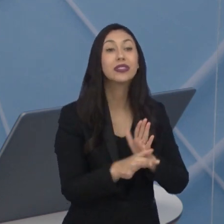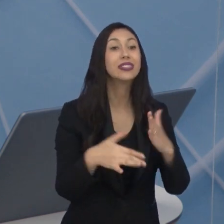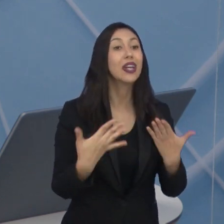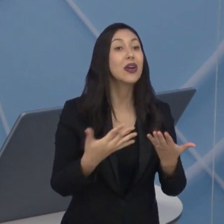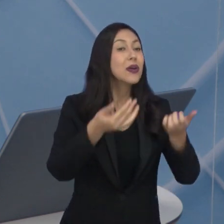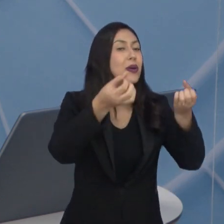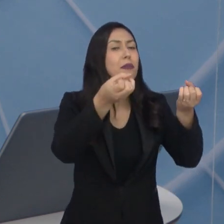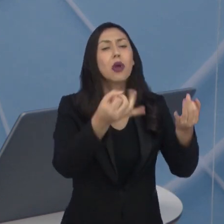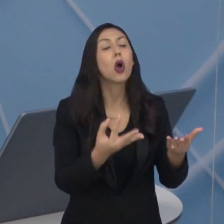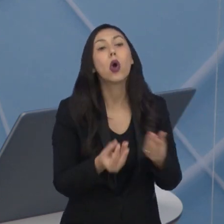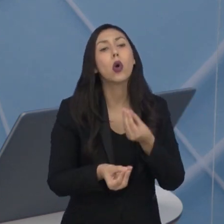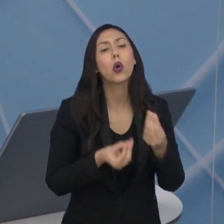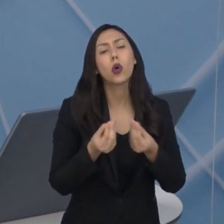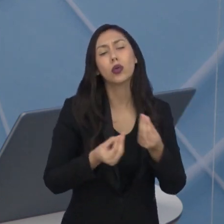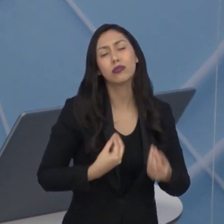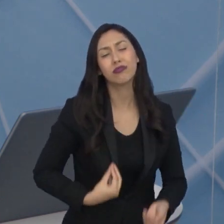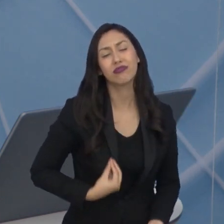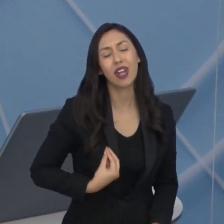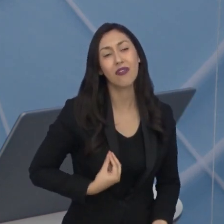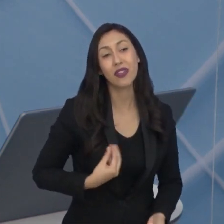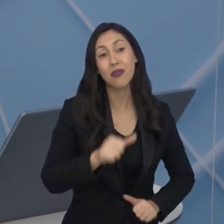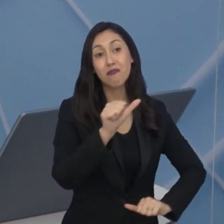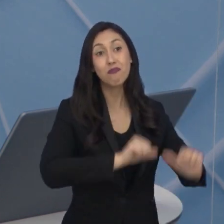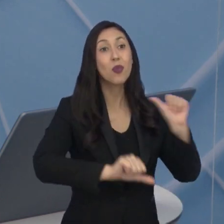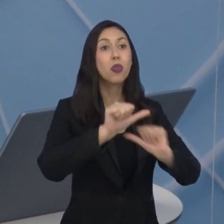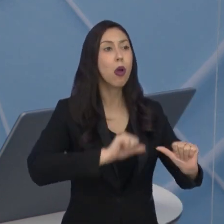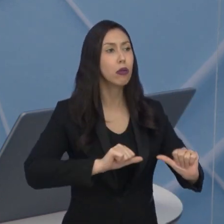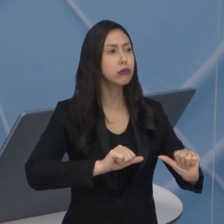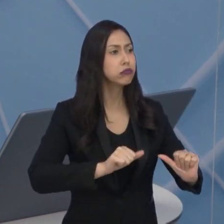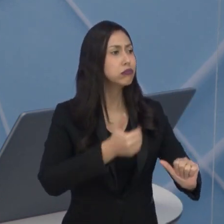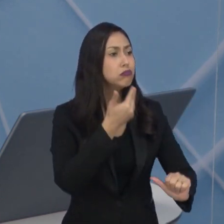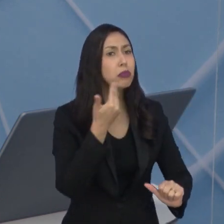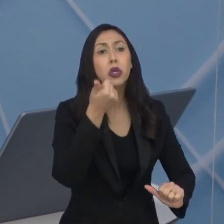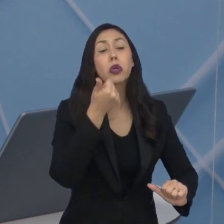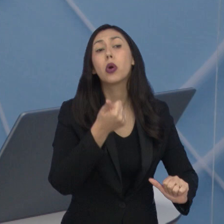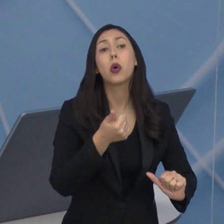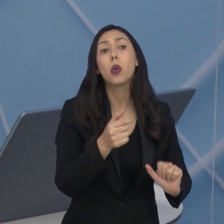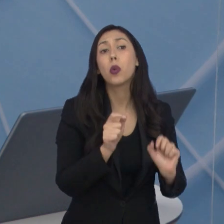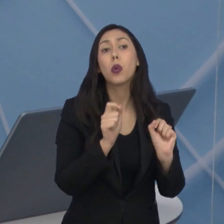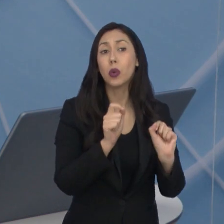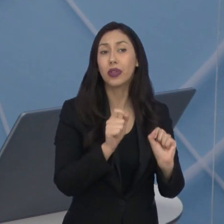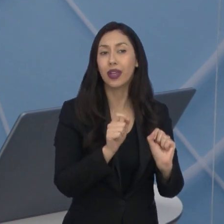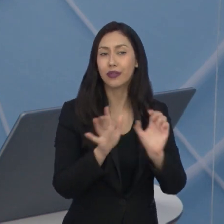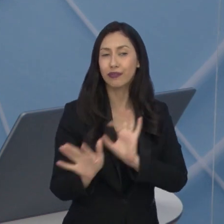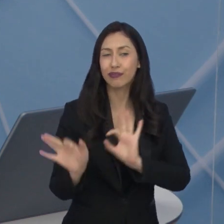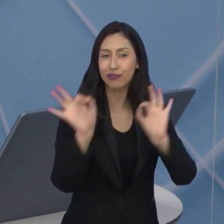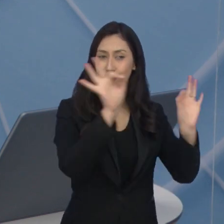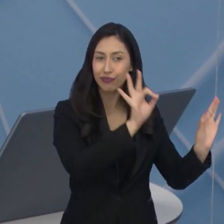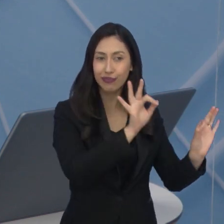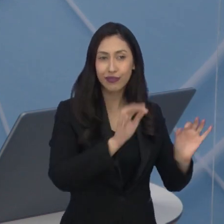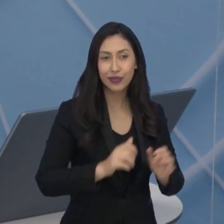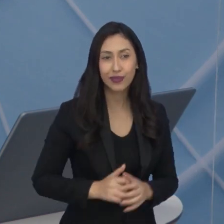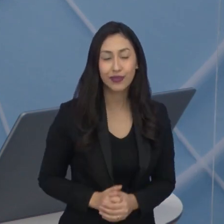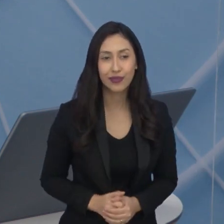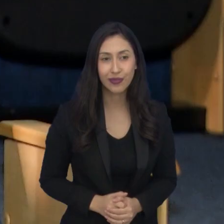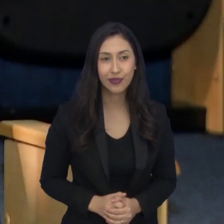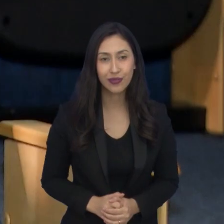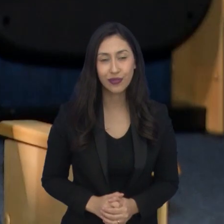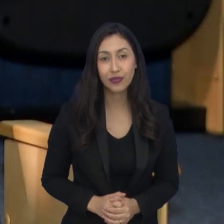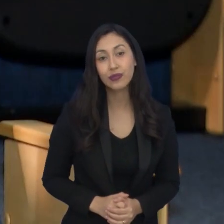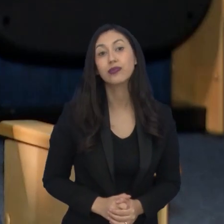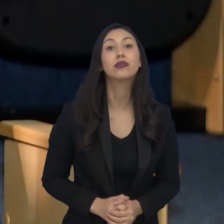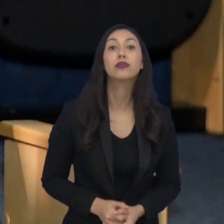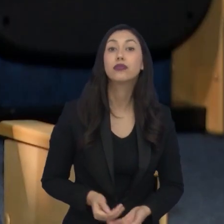mudou, né, quais foram as melhorias que ela sentiu desse tempo para cá. Vamos conferir então?